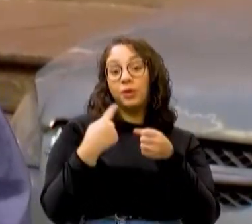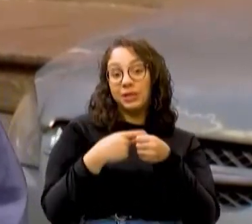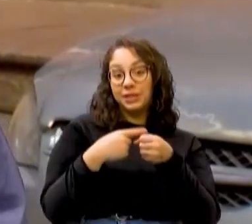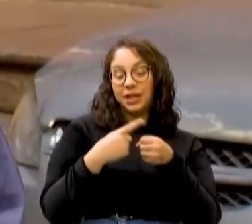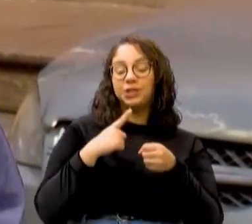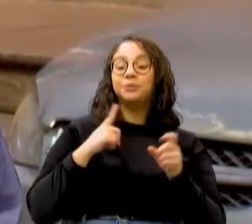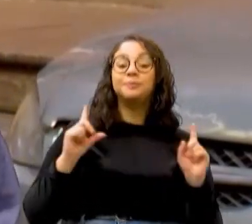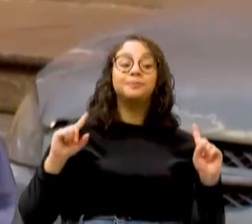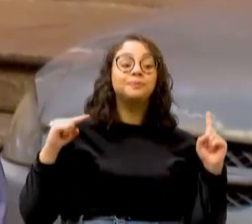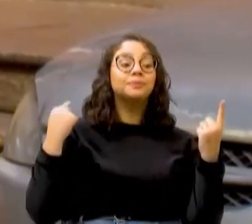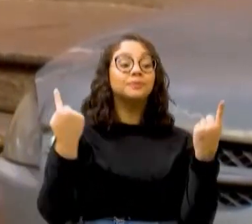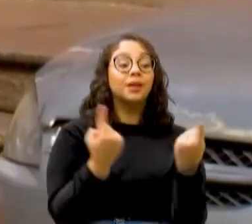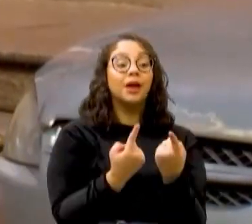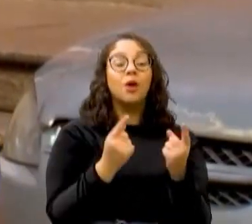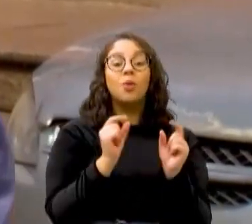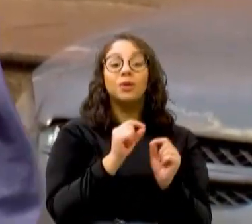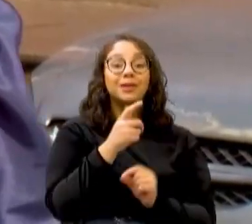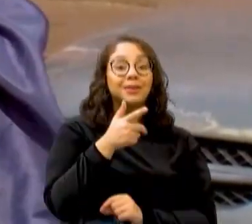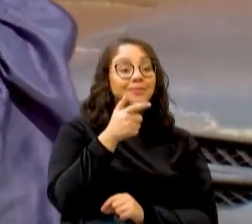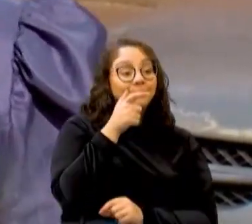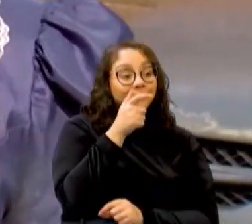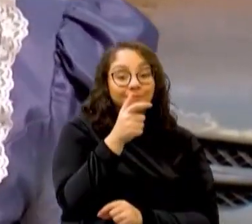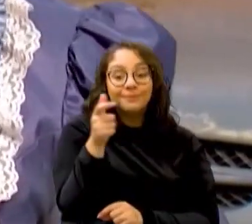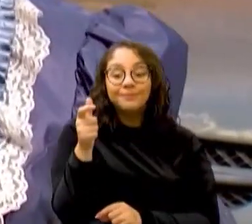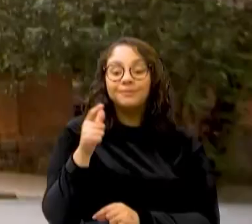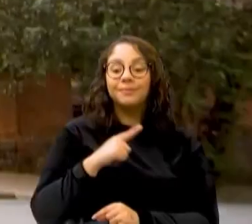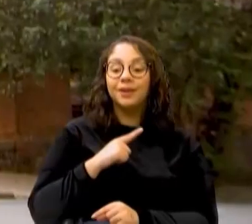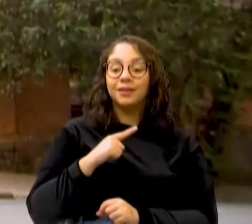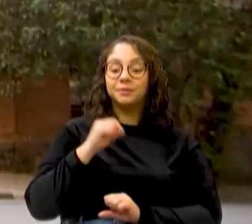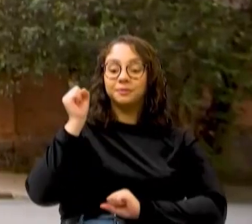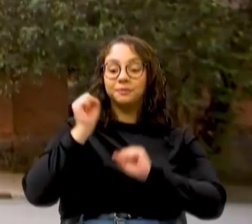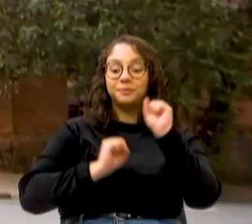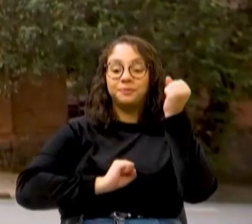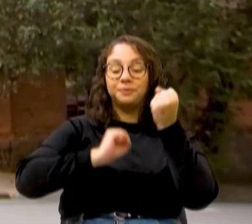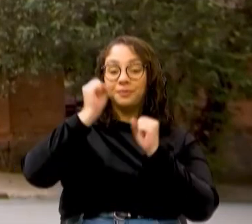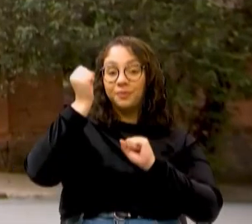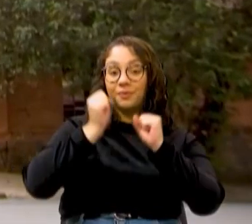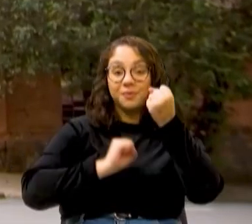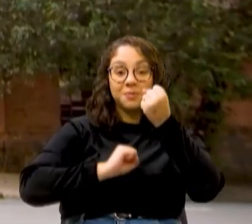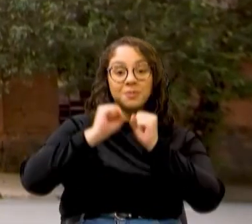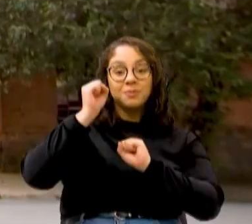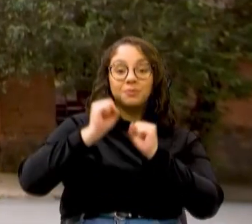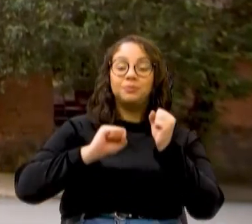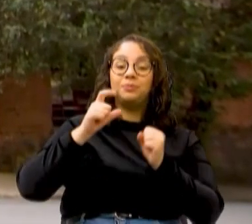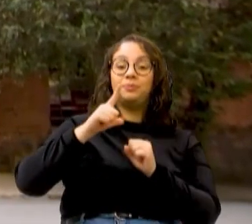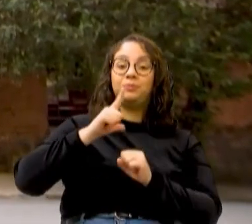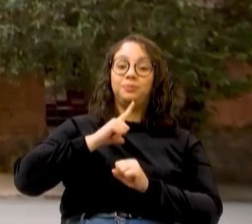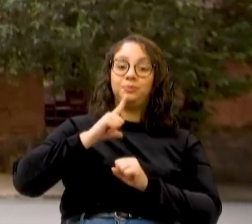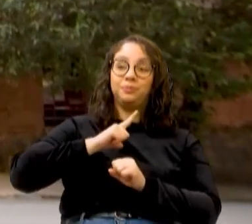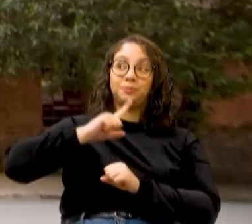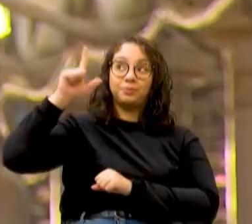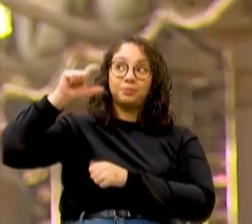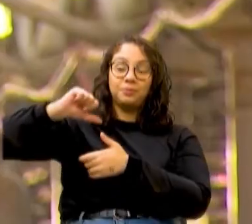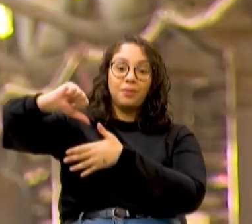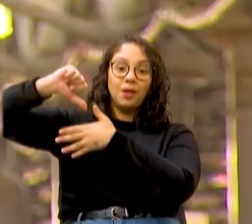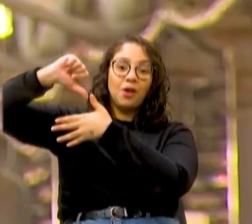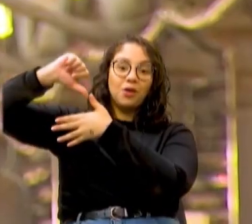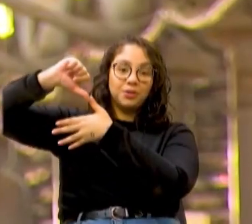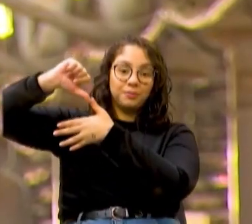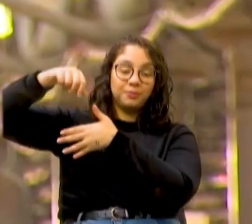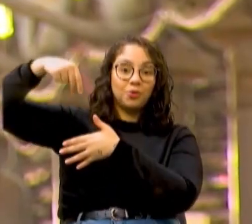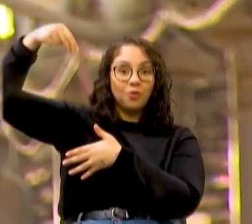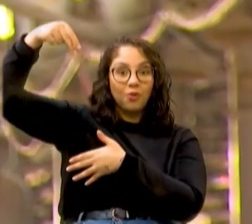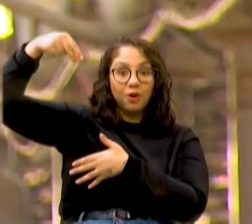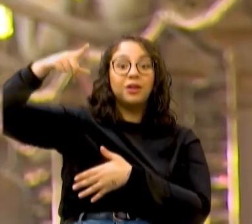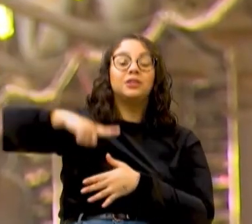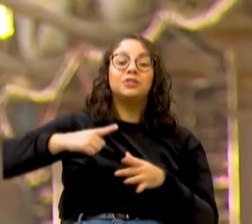Cidade ao redor nós podemos observar também antiga fábrica liga UTI fábrica de norte-americano que